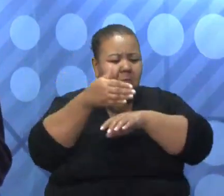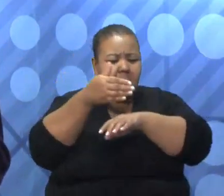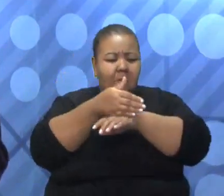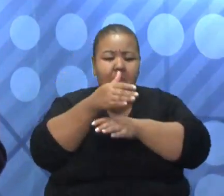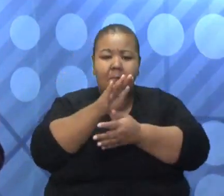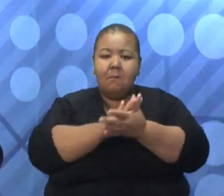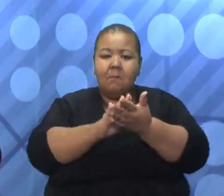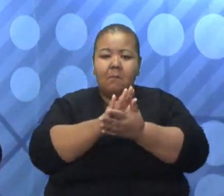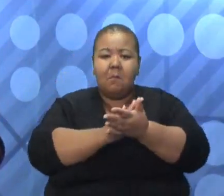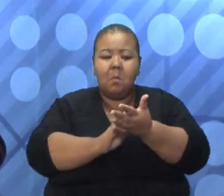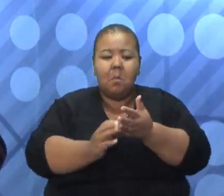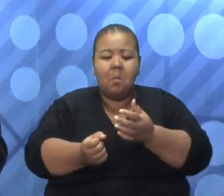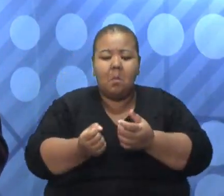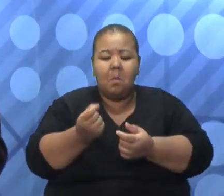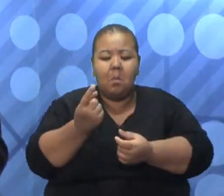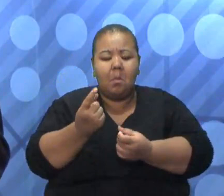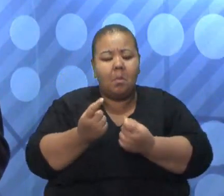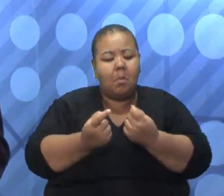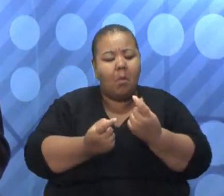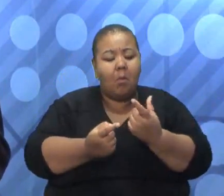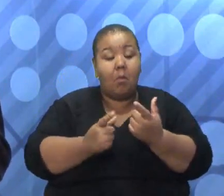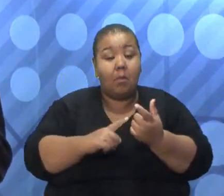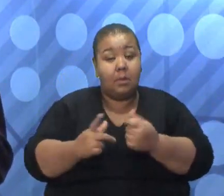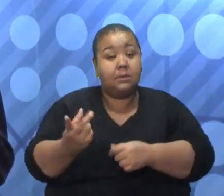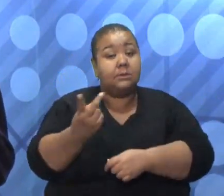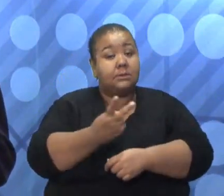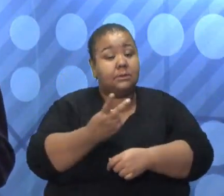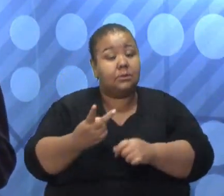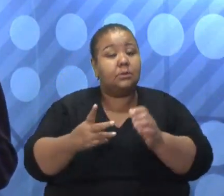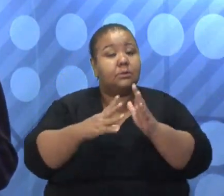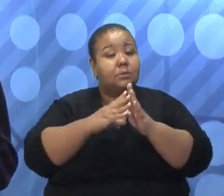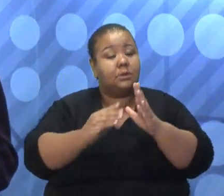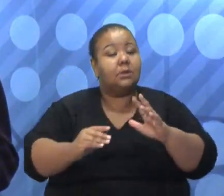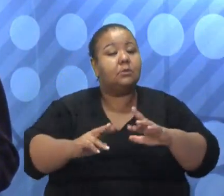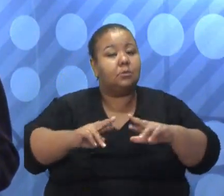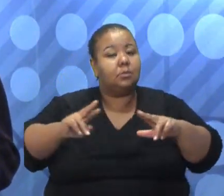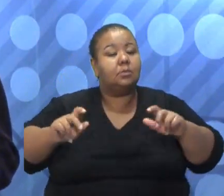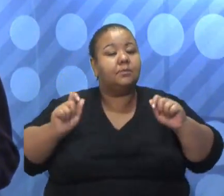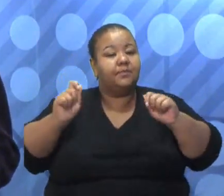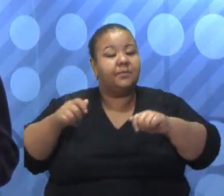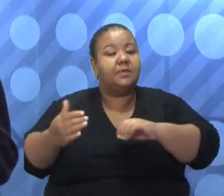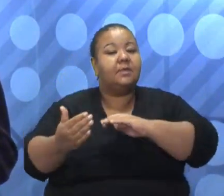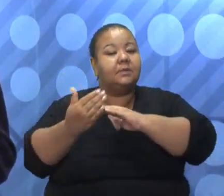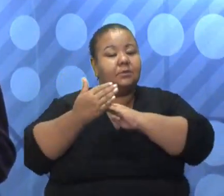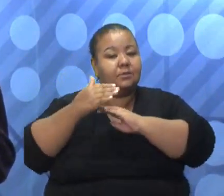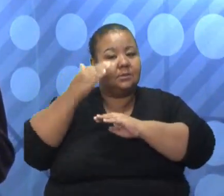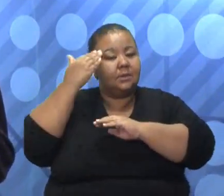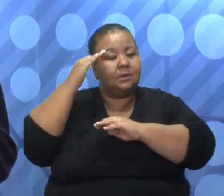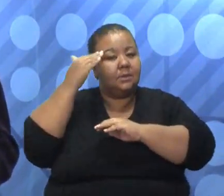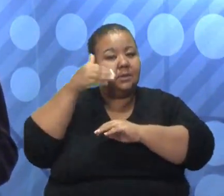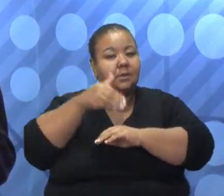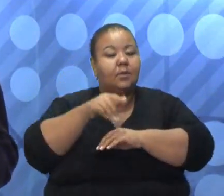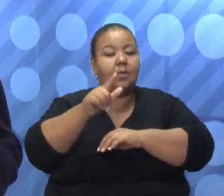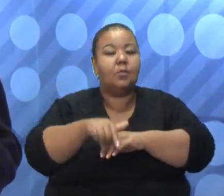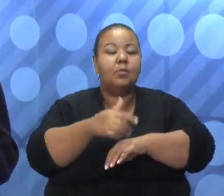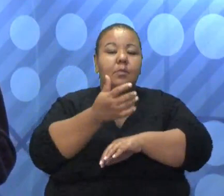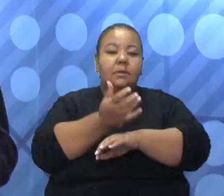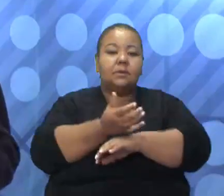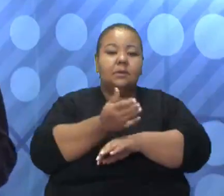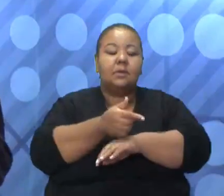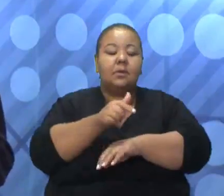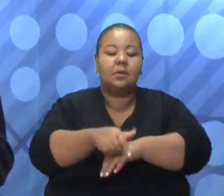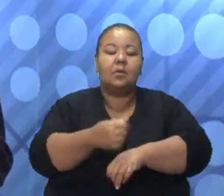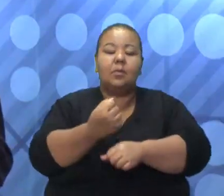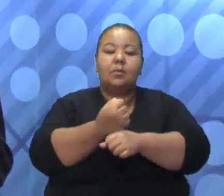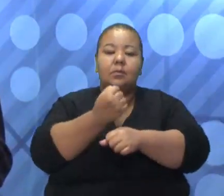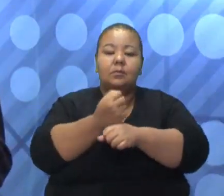consumir os meus produtos. Então são dois modelos diferentes de demanda que ajudam a entender o fluxo dos materiais e como a